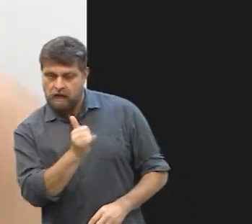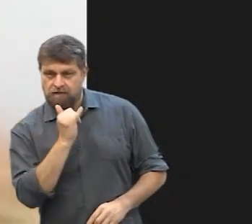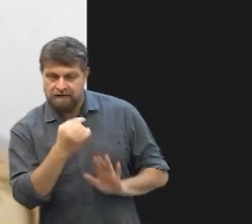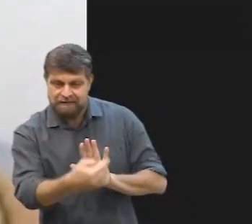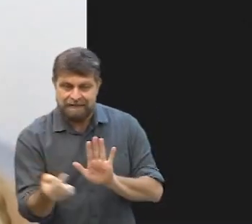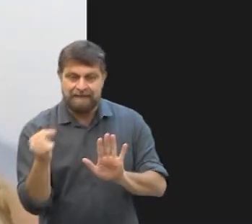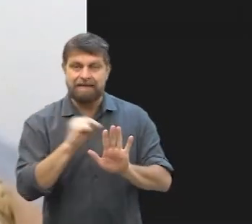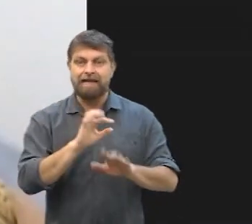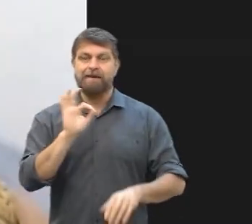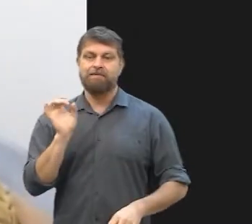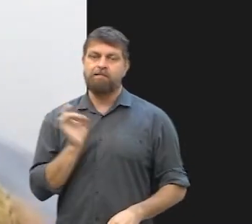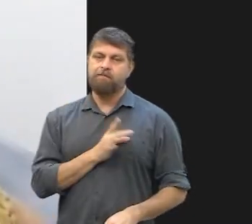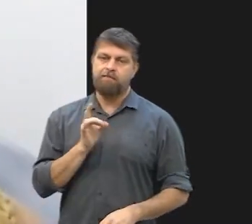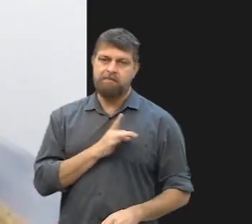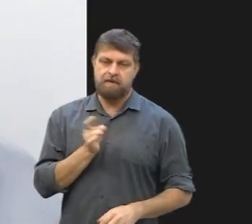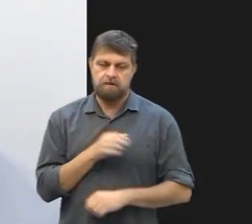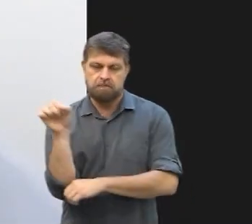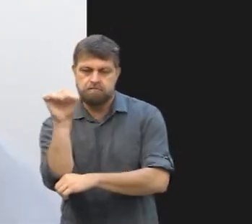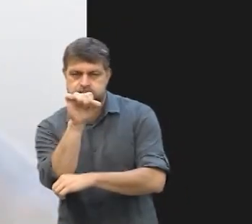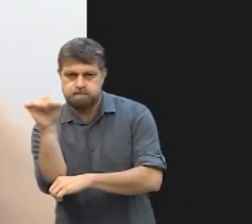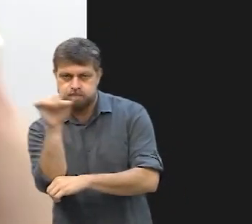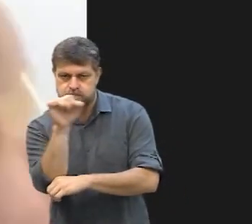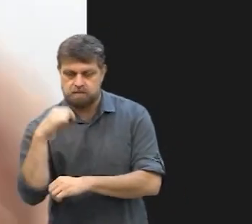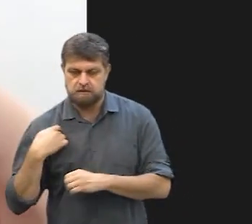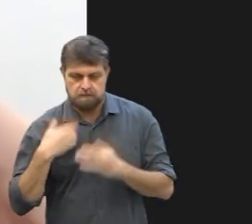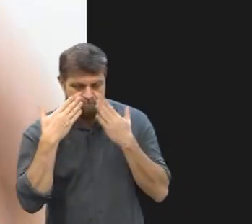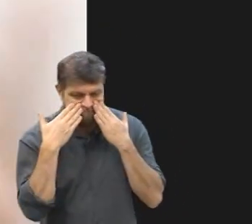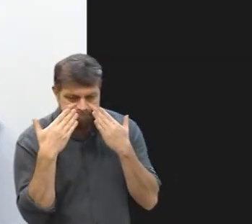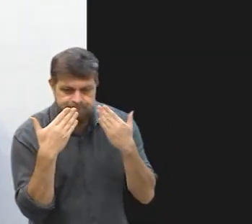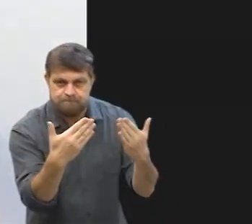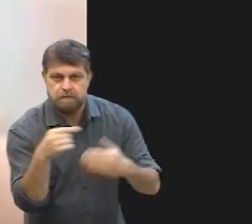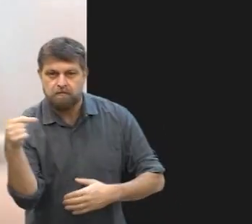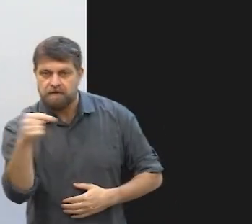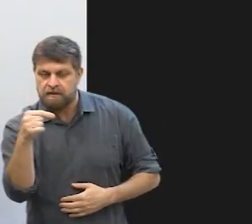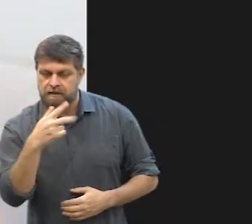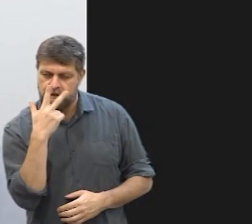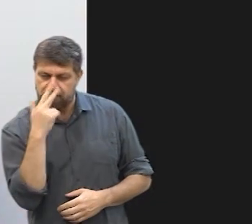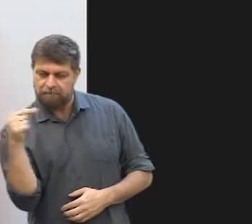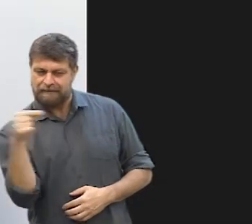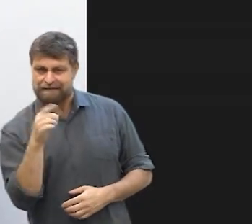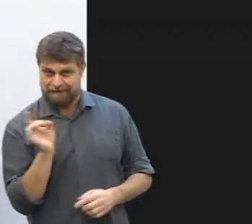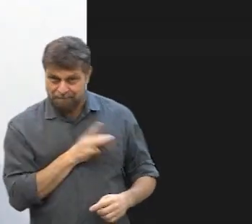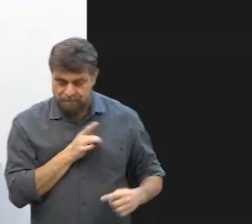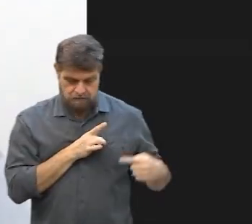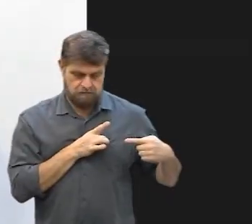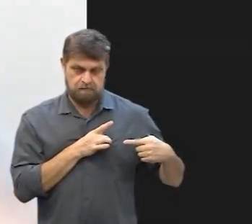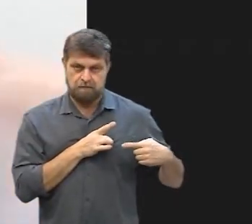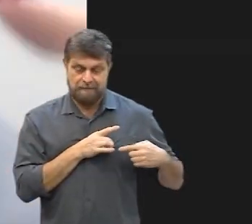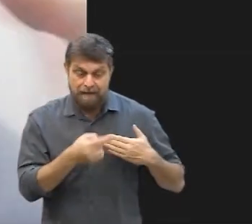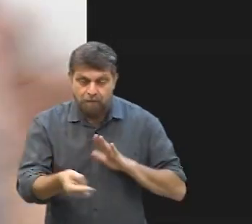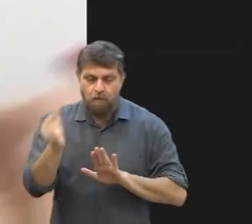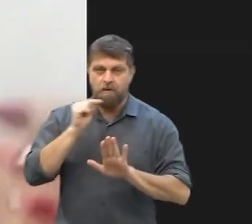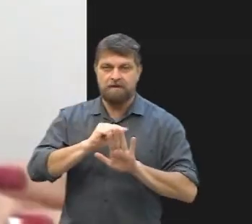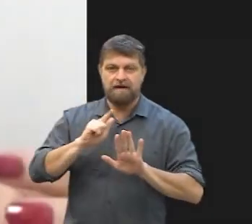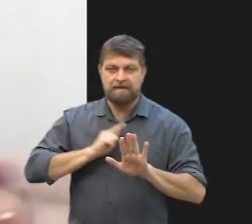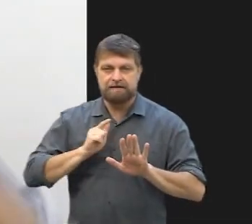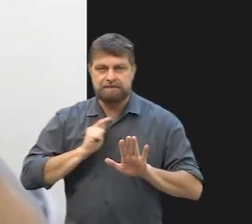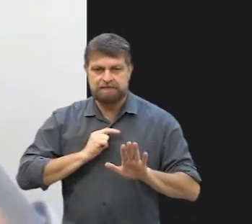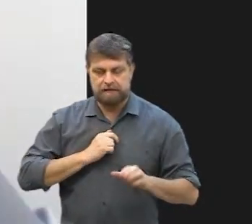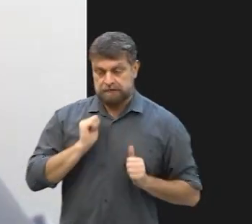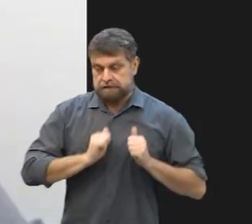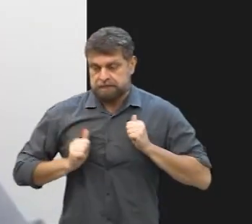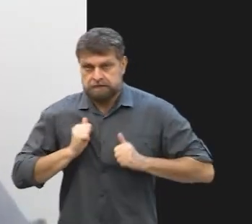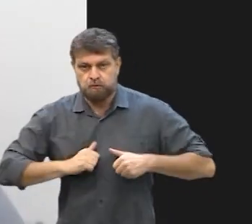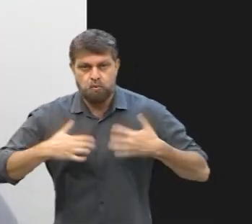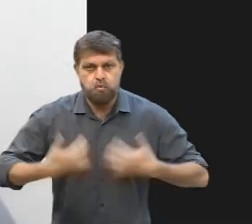digo, que está por trás do medo de dirigir. Ele aparece de frente, quem é o vilão é ele, e quem está por trás